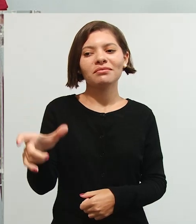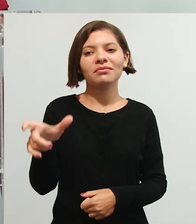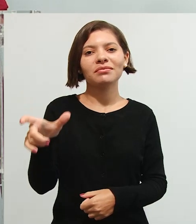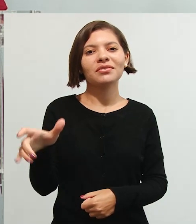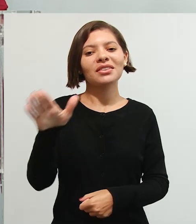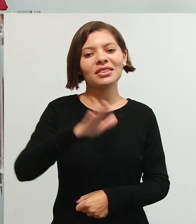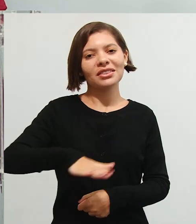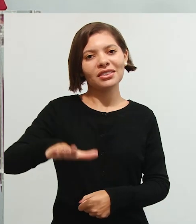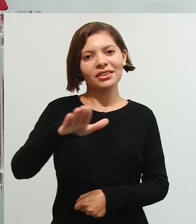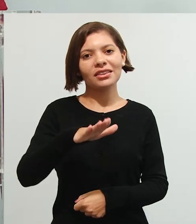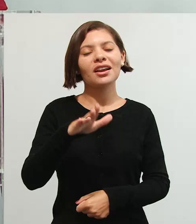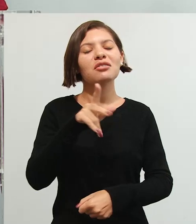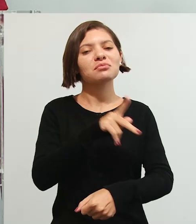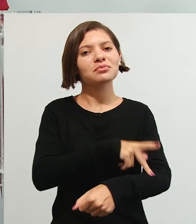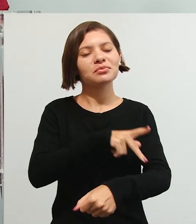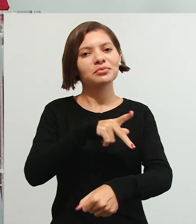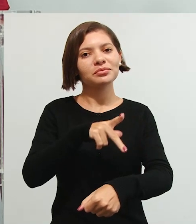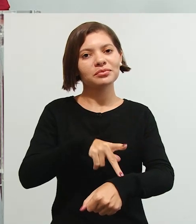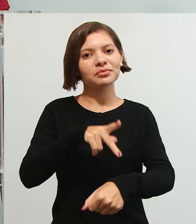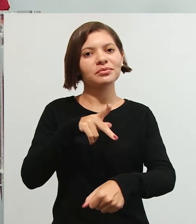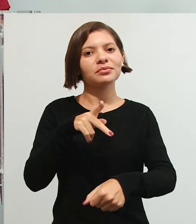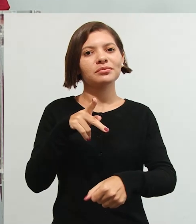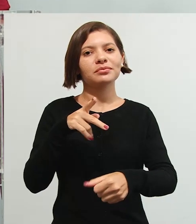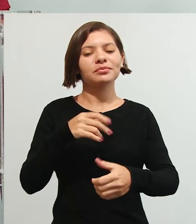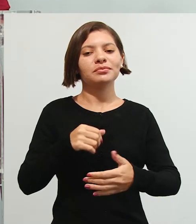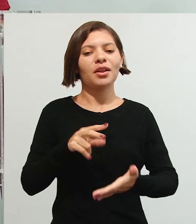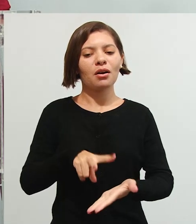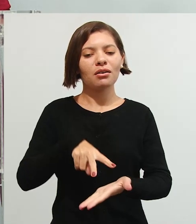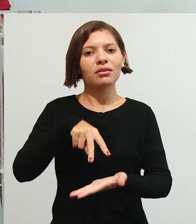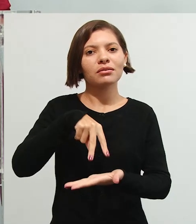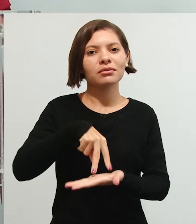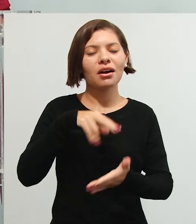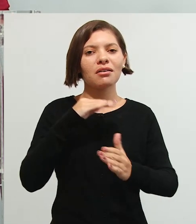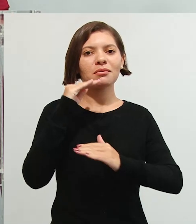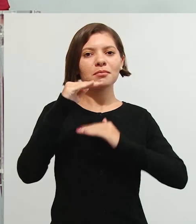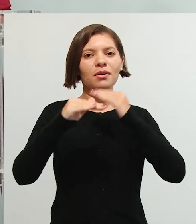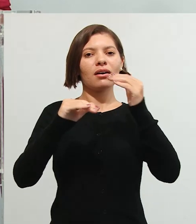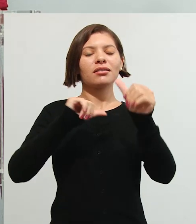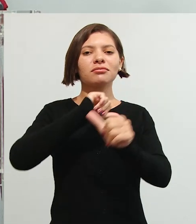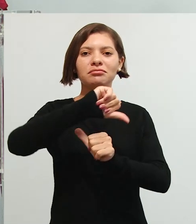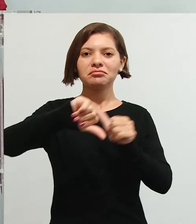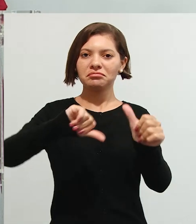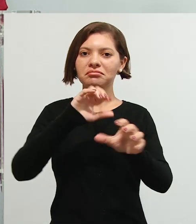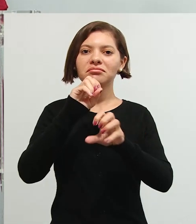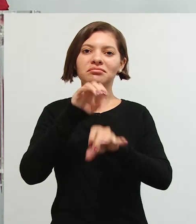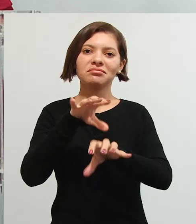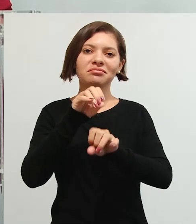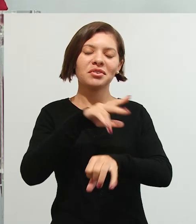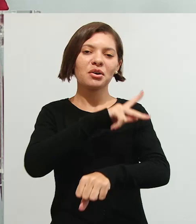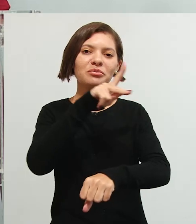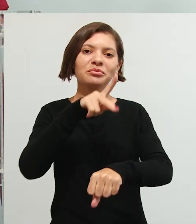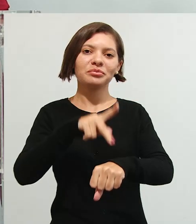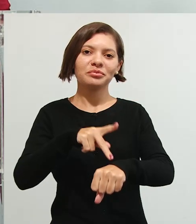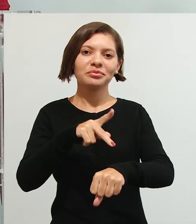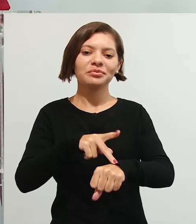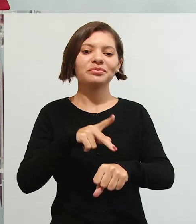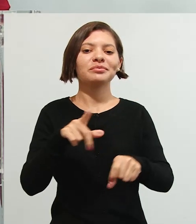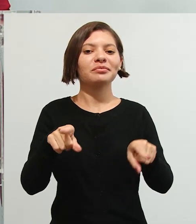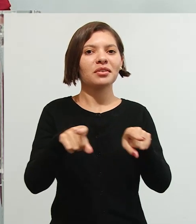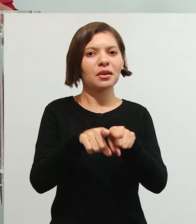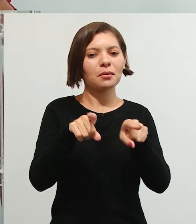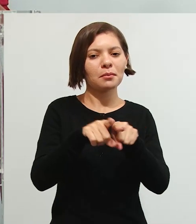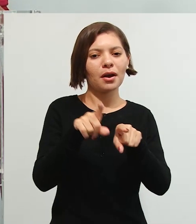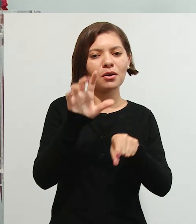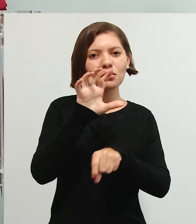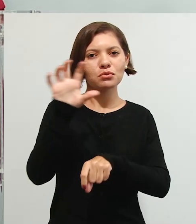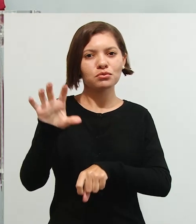ter alguém da nossa área que esteve ali à frente de um processo revolucionário na educação de um país